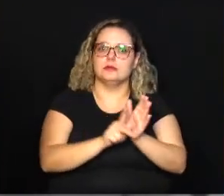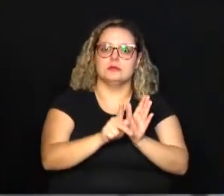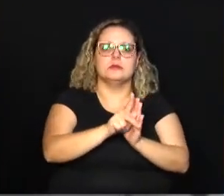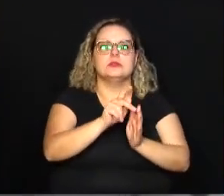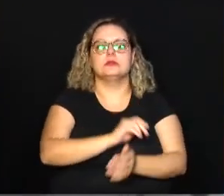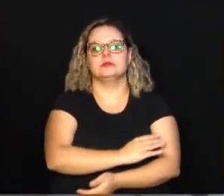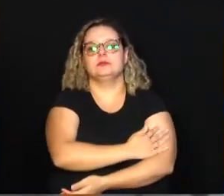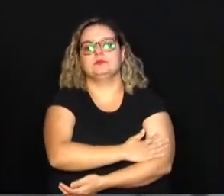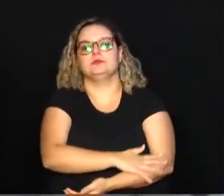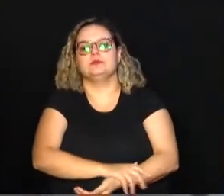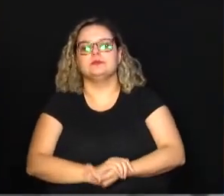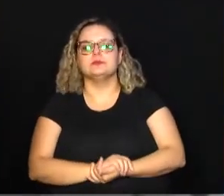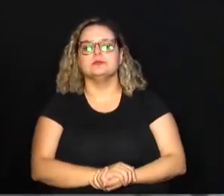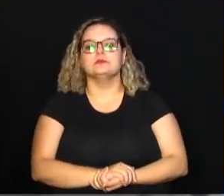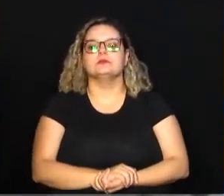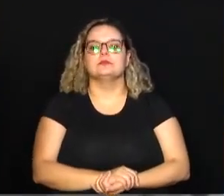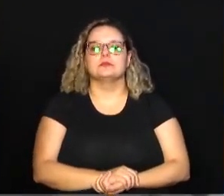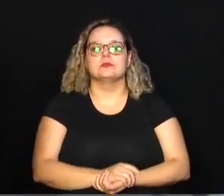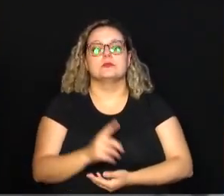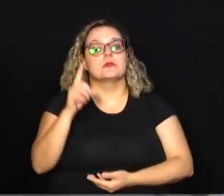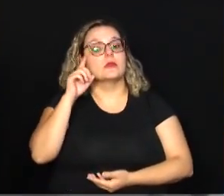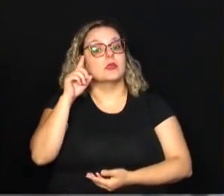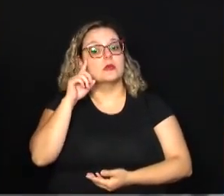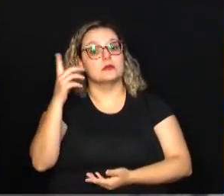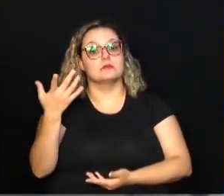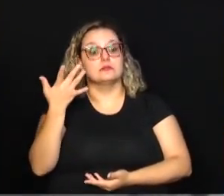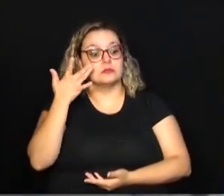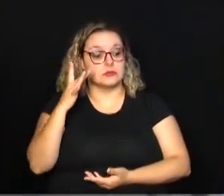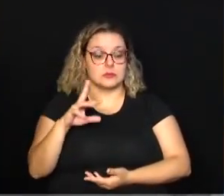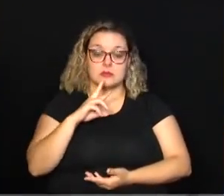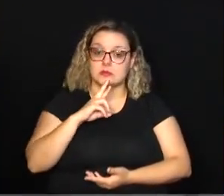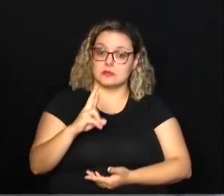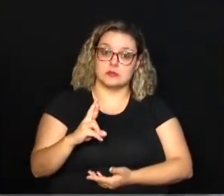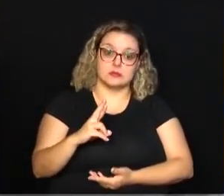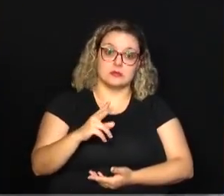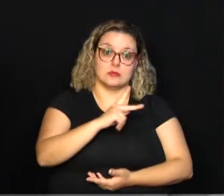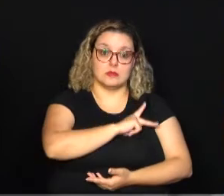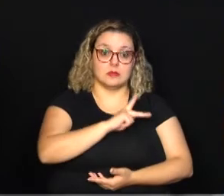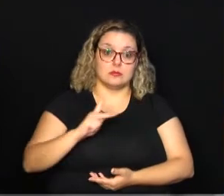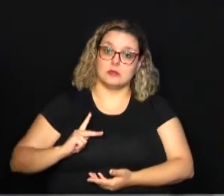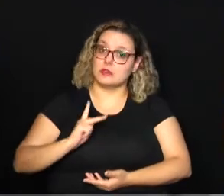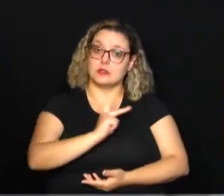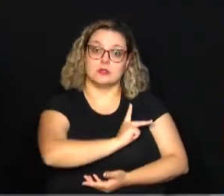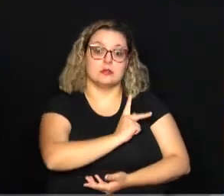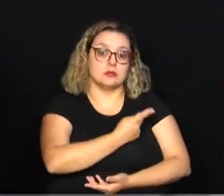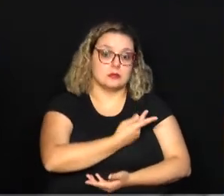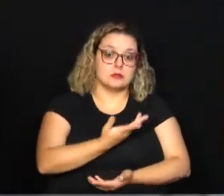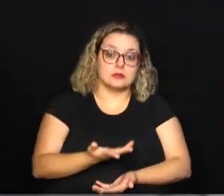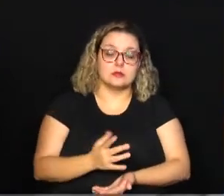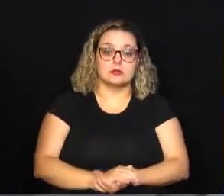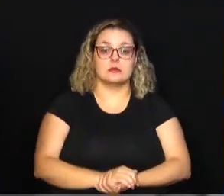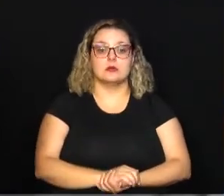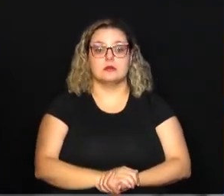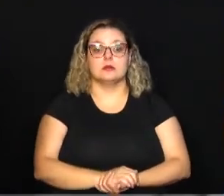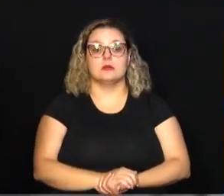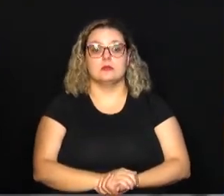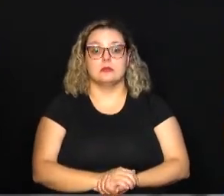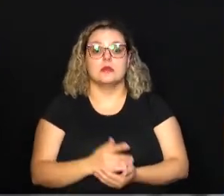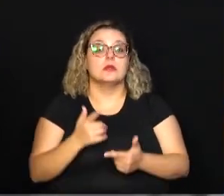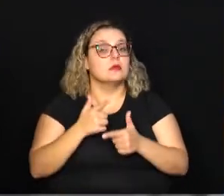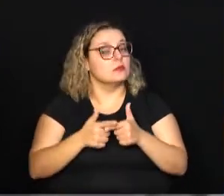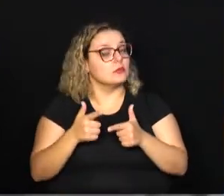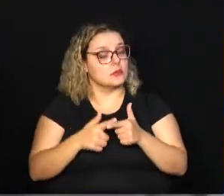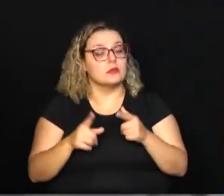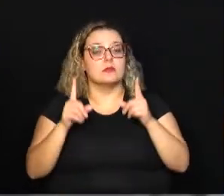Agora, é dia a dia. Então, não sei se eu respondi, presidente Paulo, a questão em si, mas é um problema